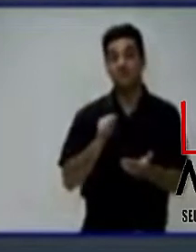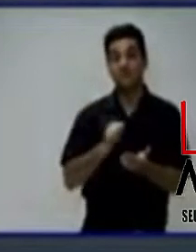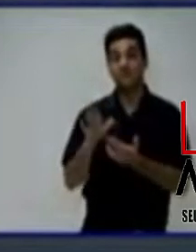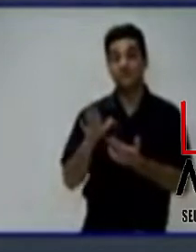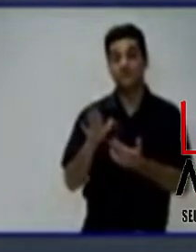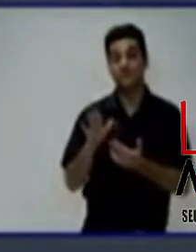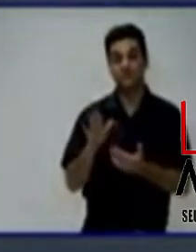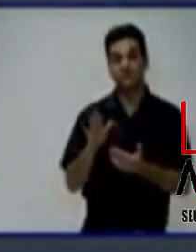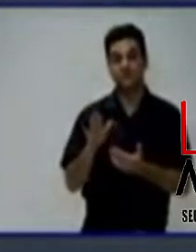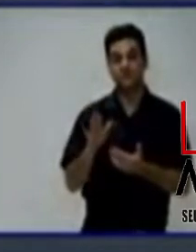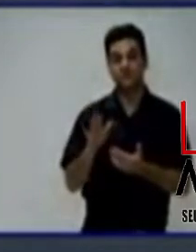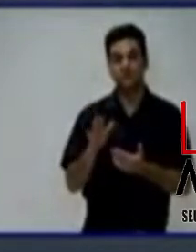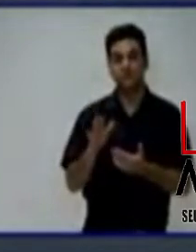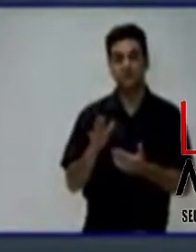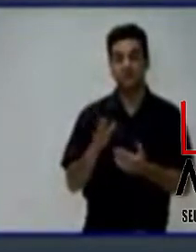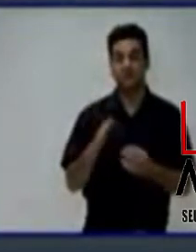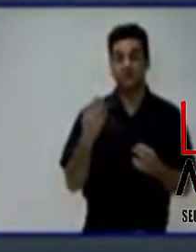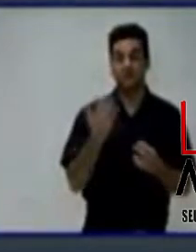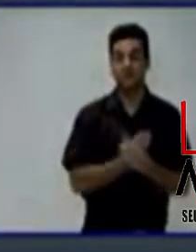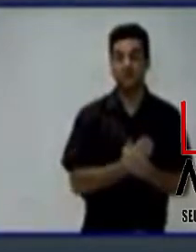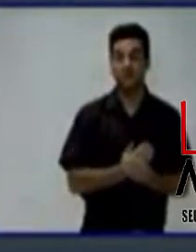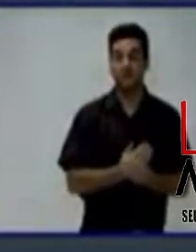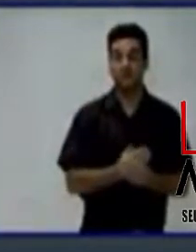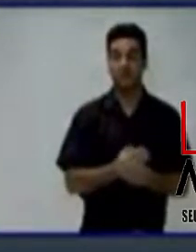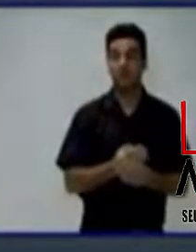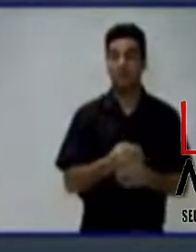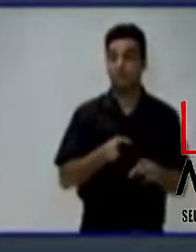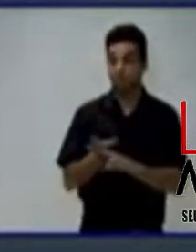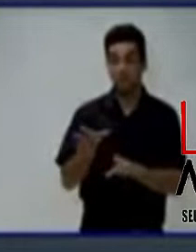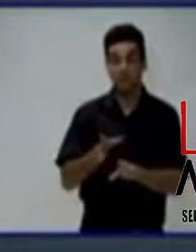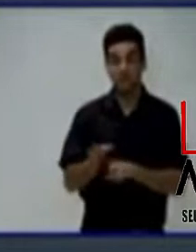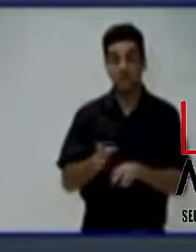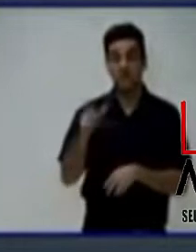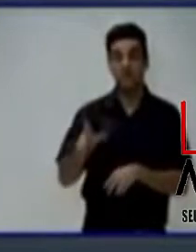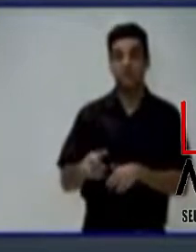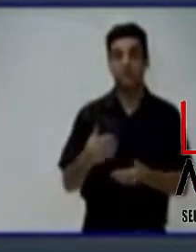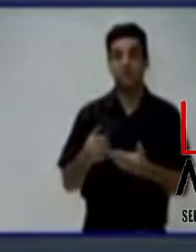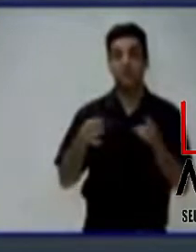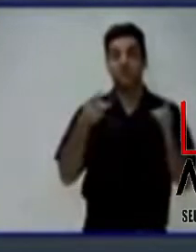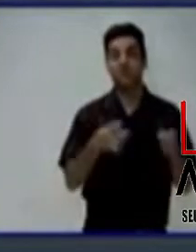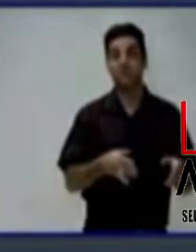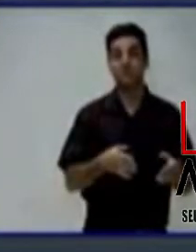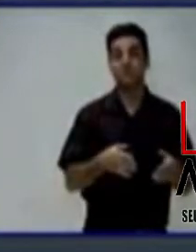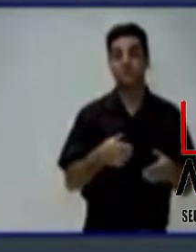serviço público por meio de um processo administrativo disciplinar instaurado em virtude de abandono de emprego.